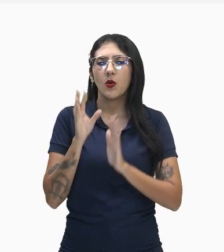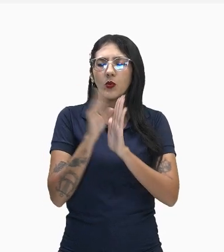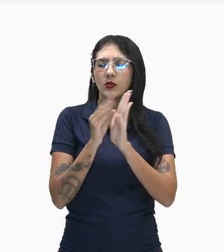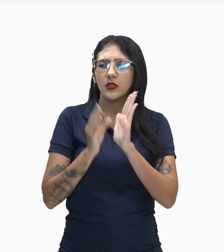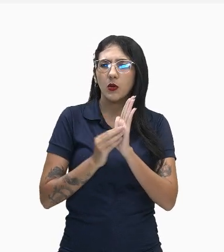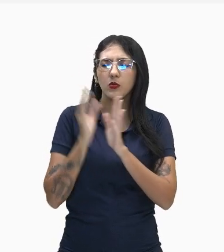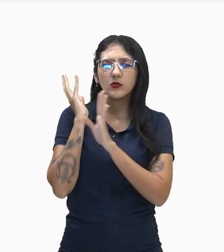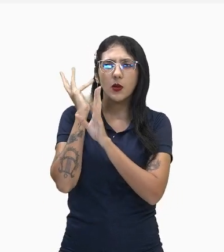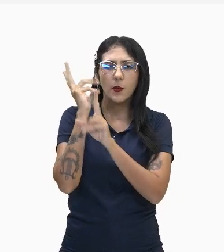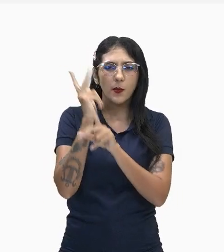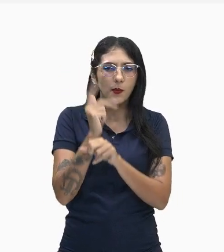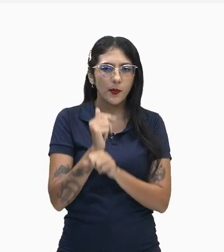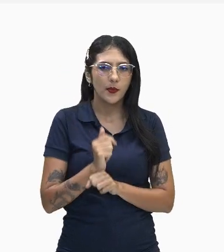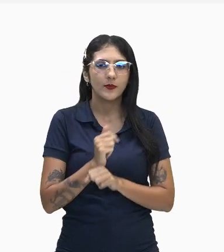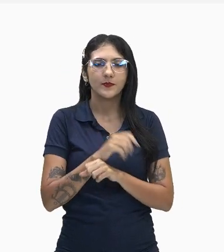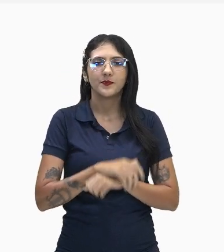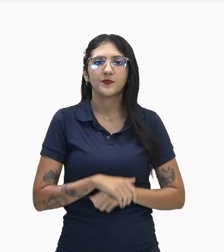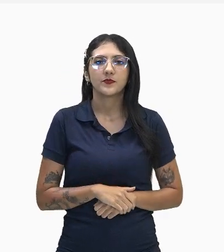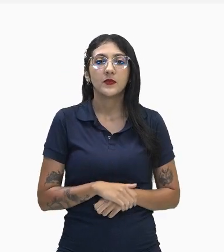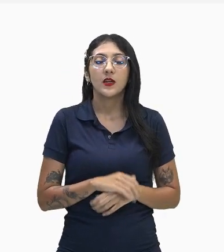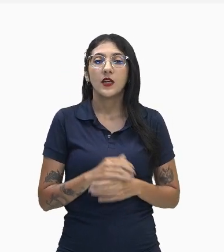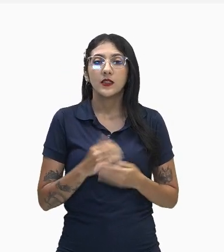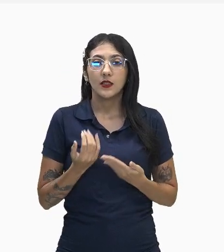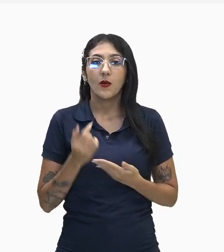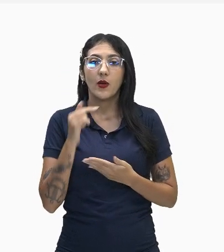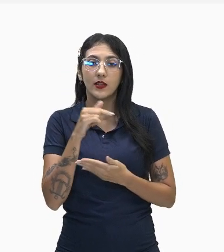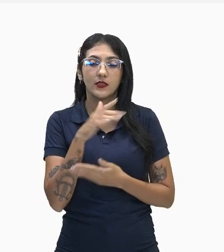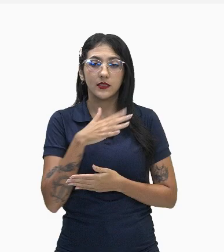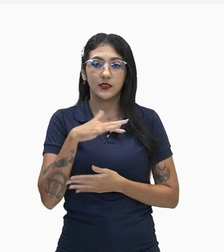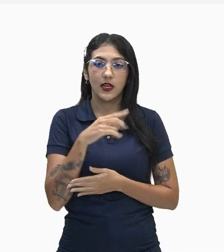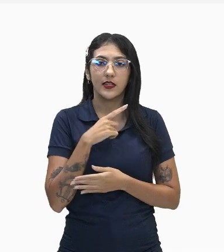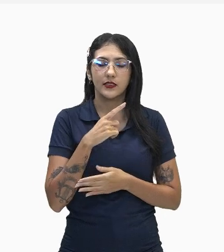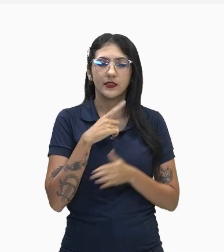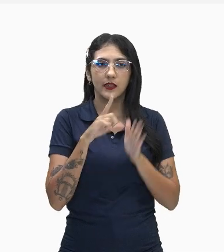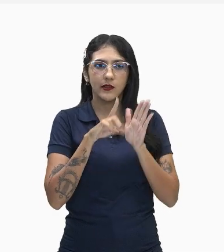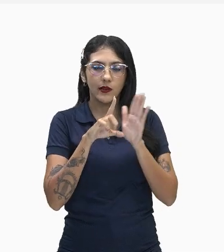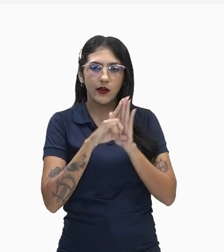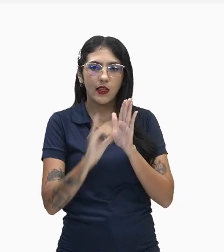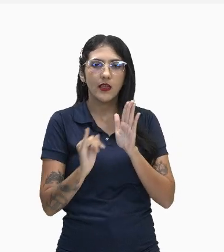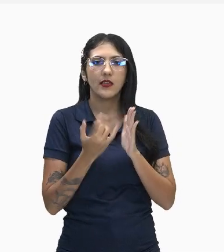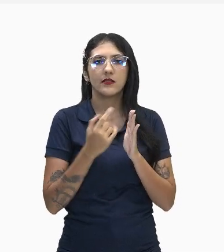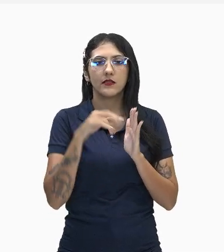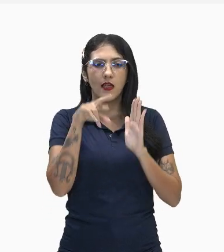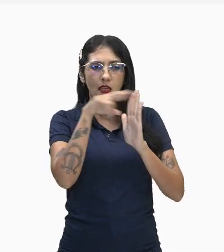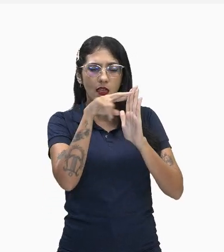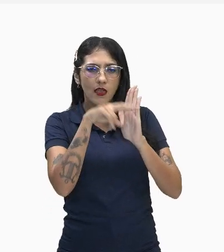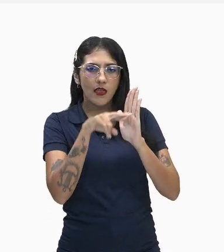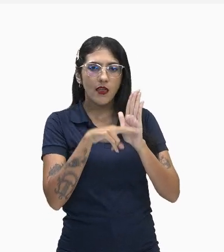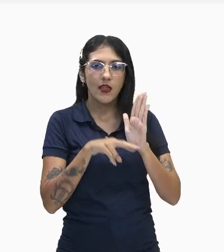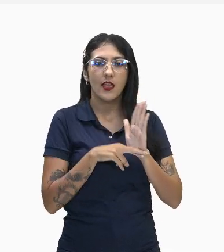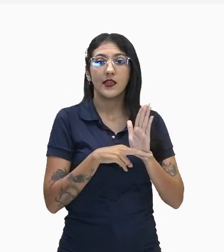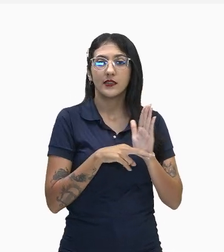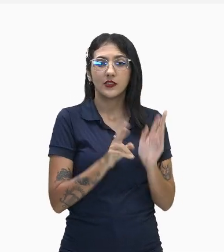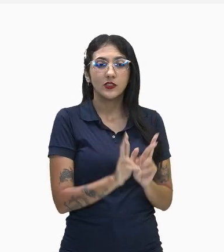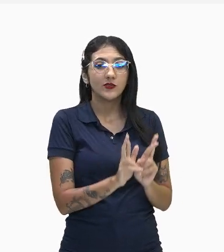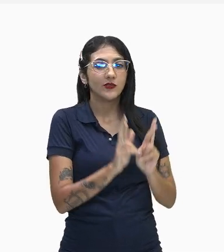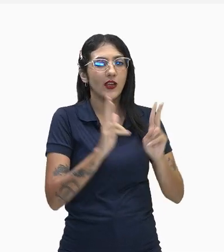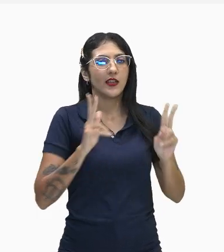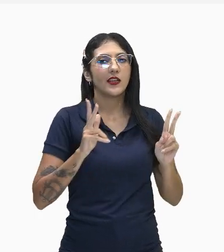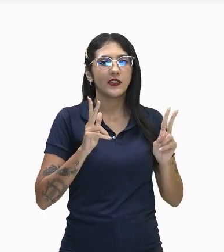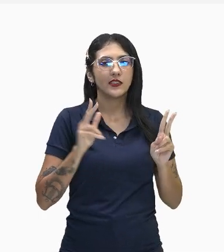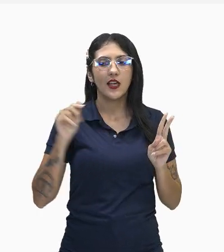proteção integral. Então essas unidades elas têm normas severas, mais severas comparadas às unidades de